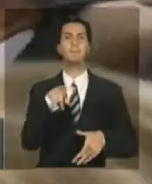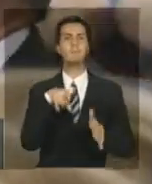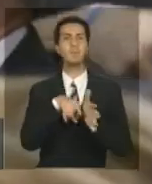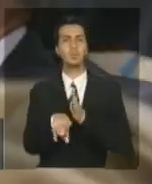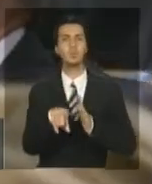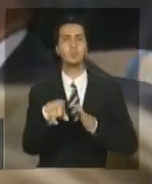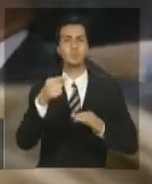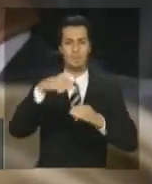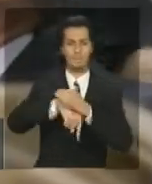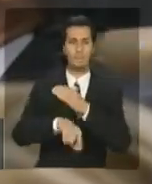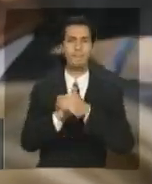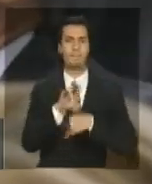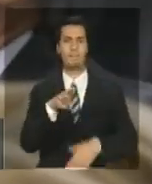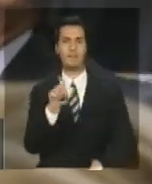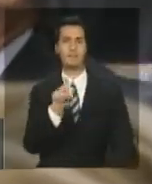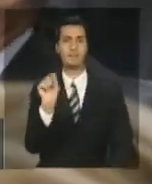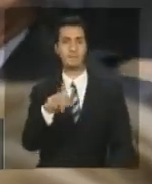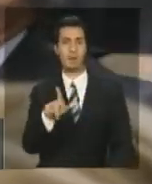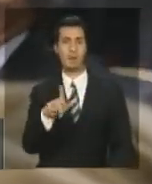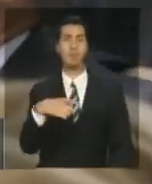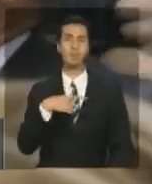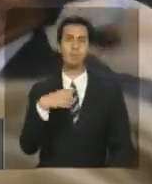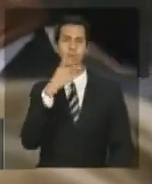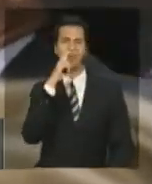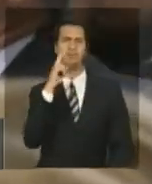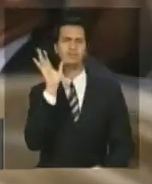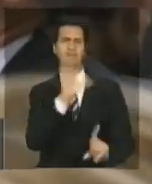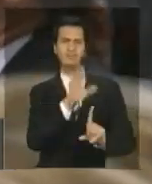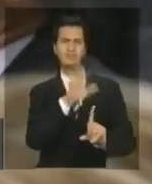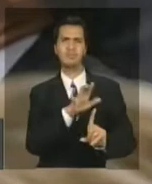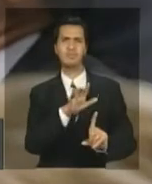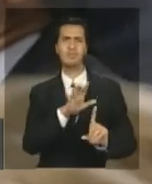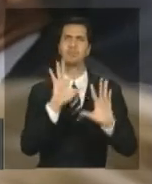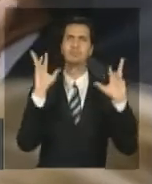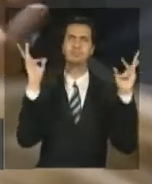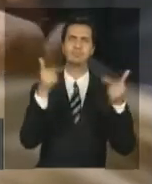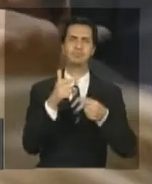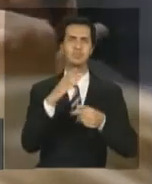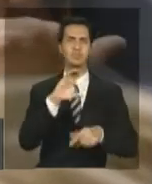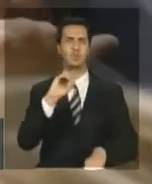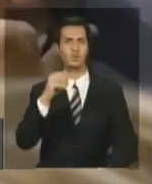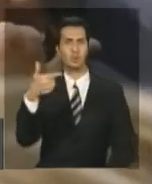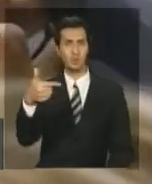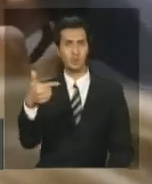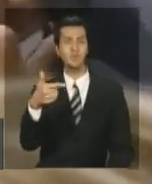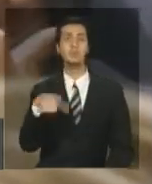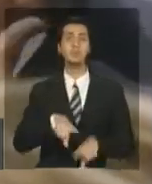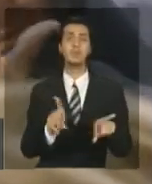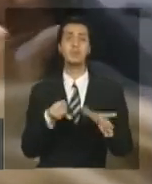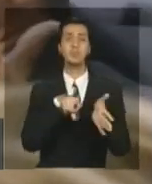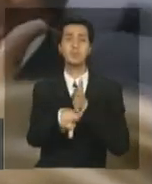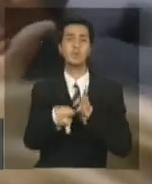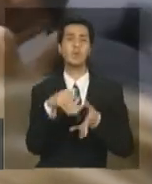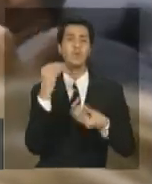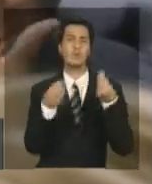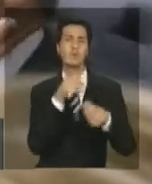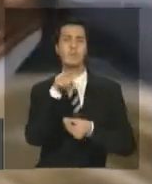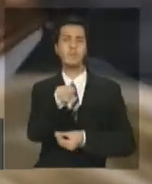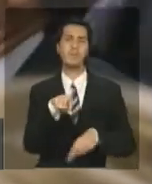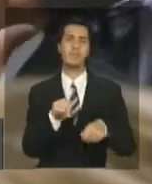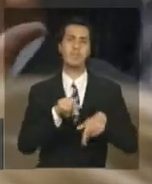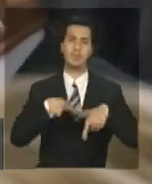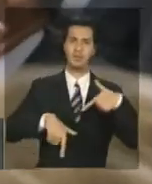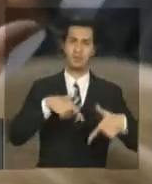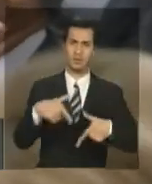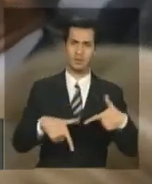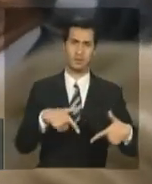minha pergunta é objetiva. Como é que a senhora vai lidar com a questão das metas que a presidente Dilma Rousseff apresentou em